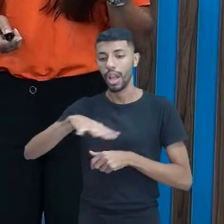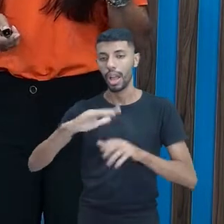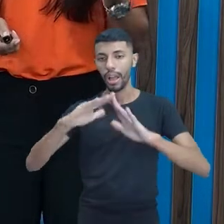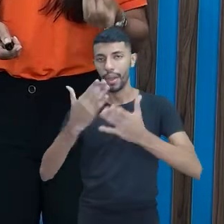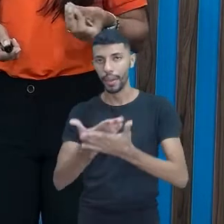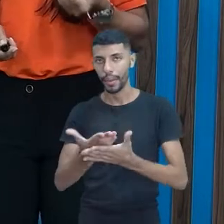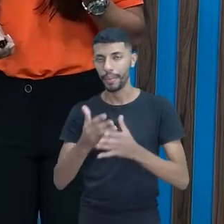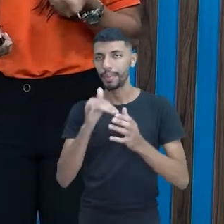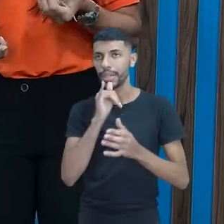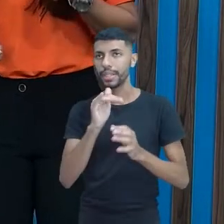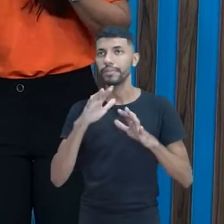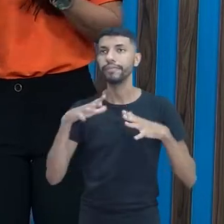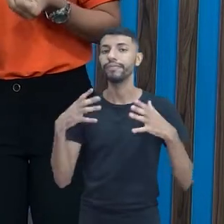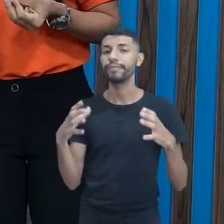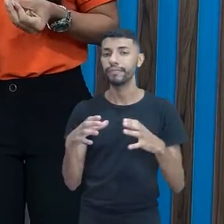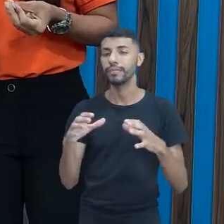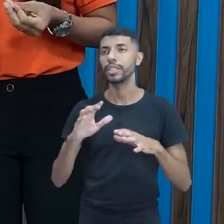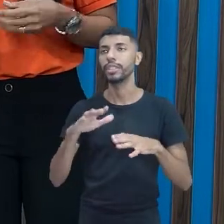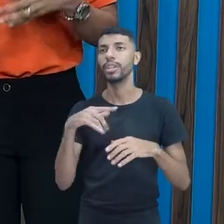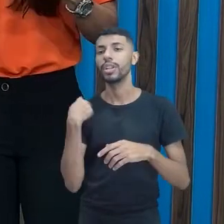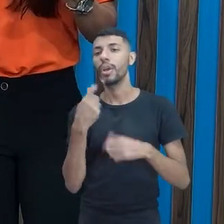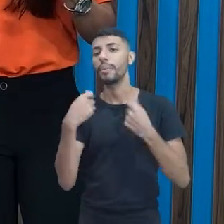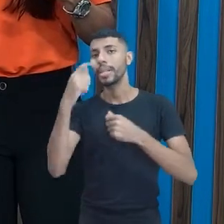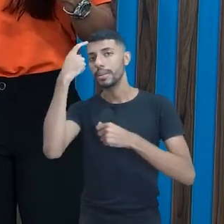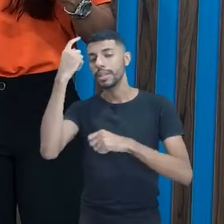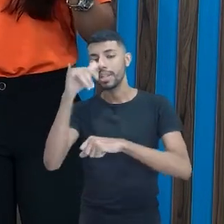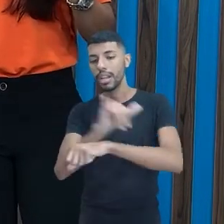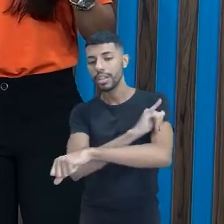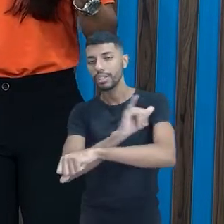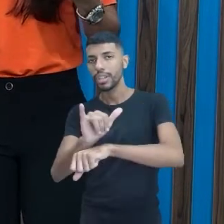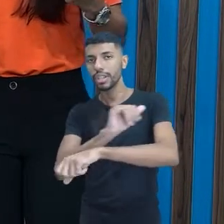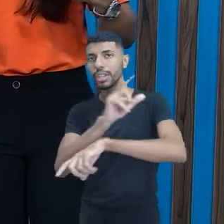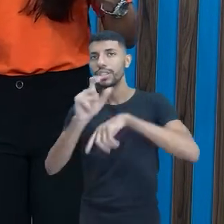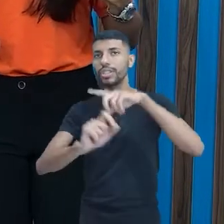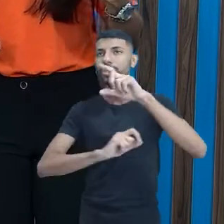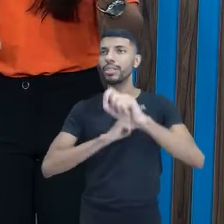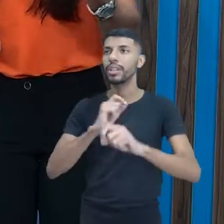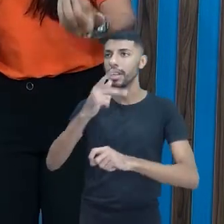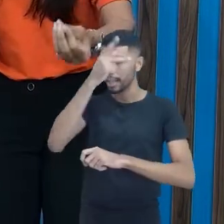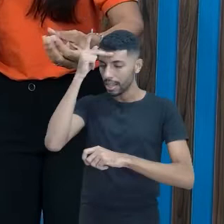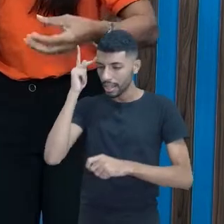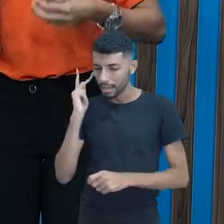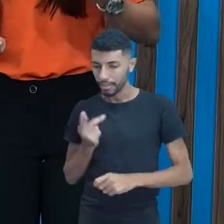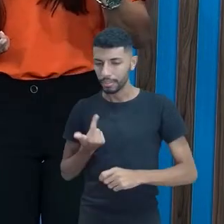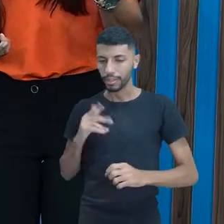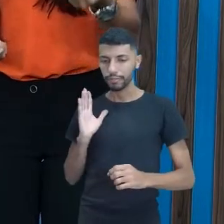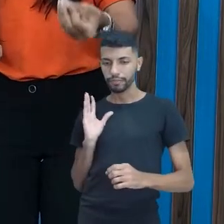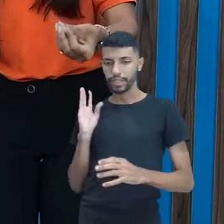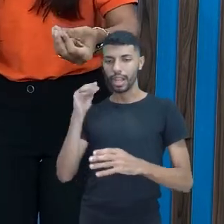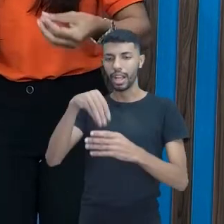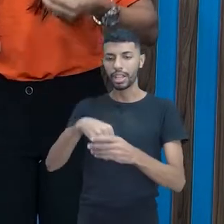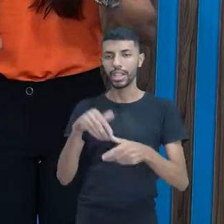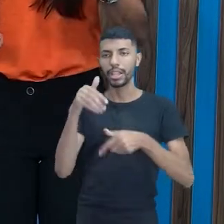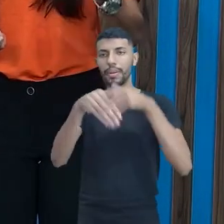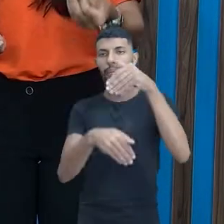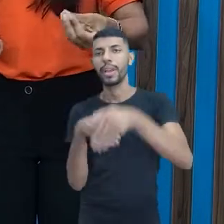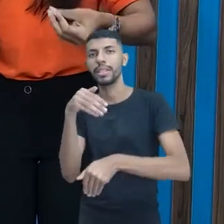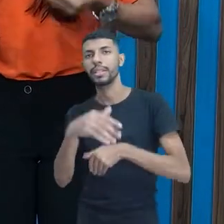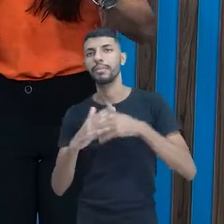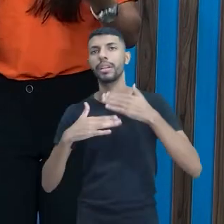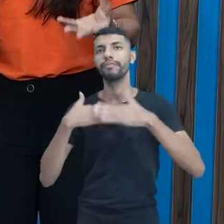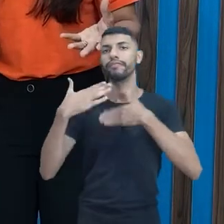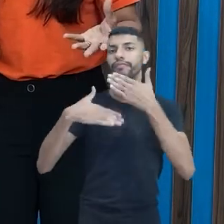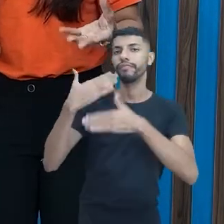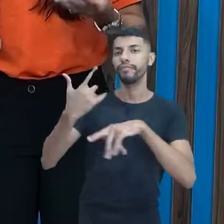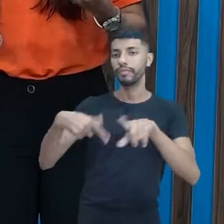a gente precisa pensar em estratégias que façam essa pessoa ser inserida participar, se desenvolva